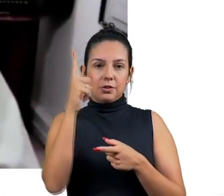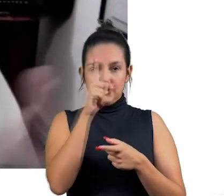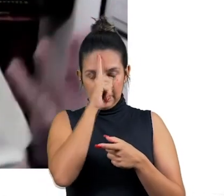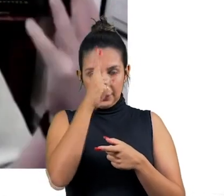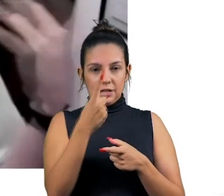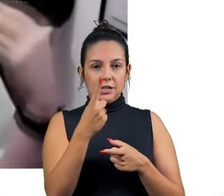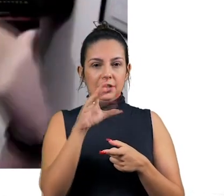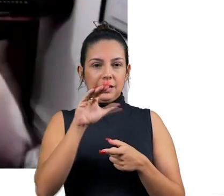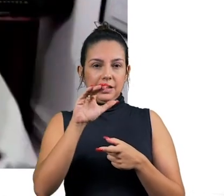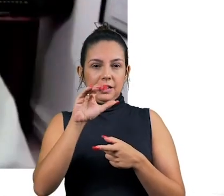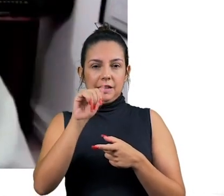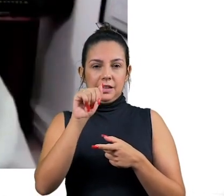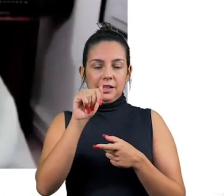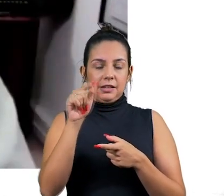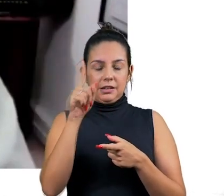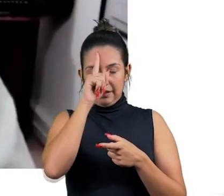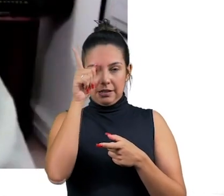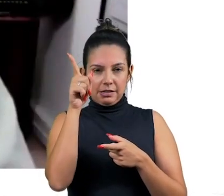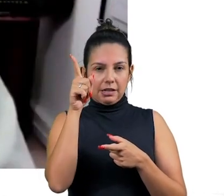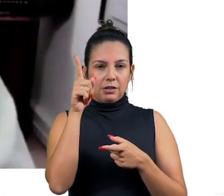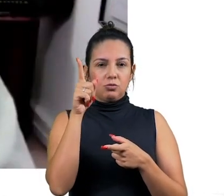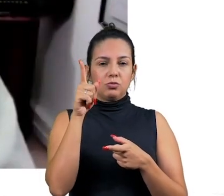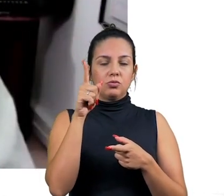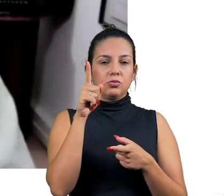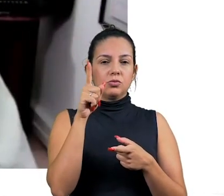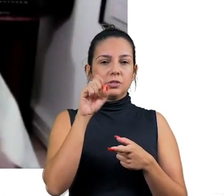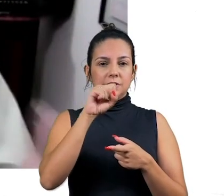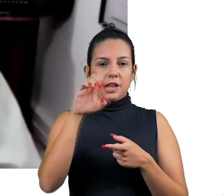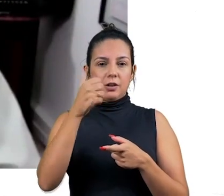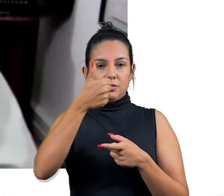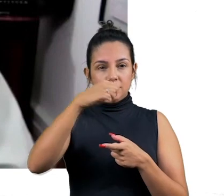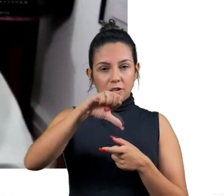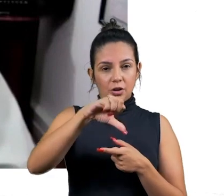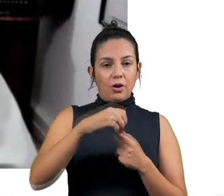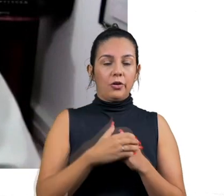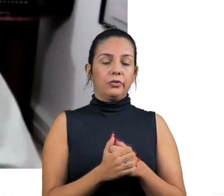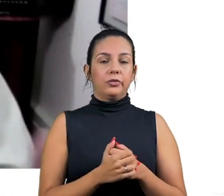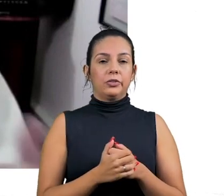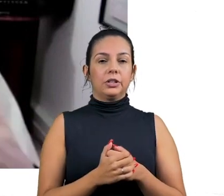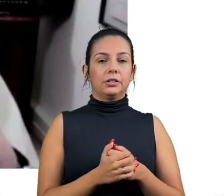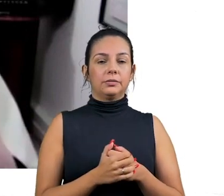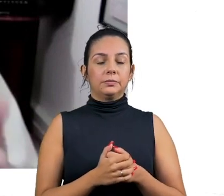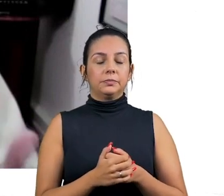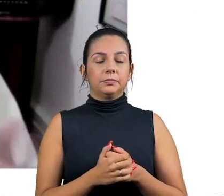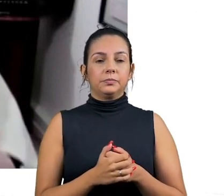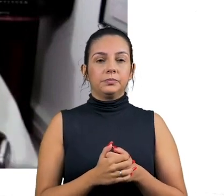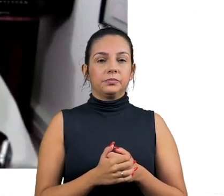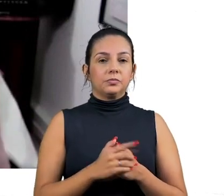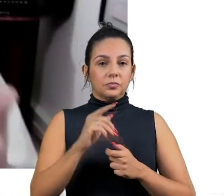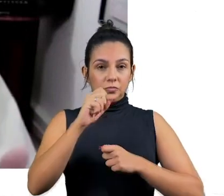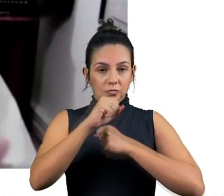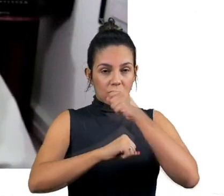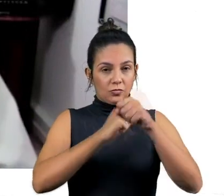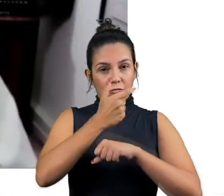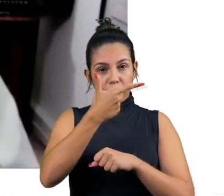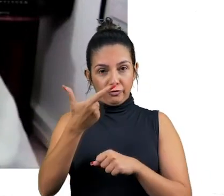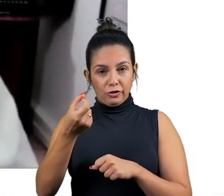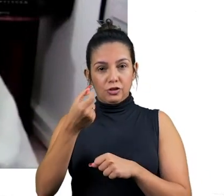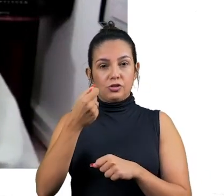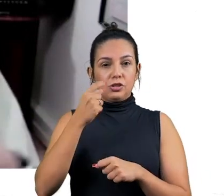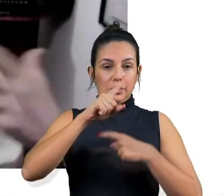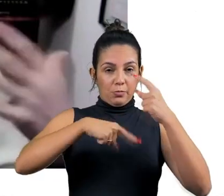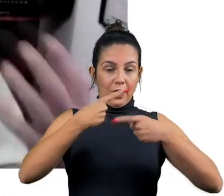época do Kaiser, quer dizer, foi criado no século XIX, mas ao longo do século XX, sobretudo